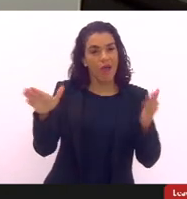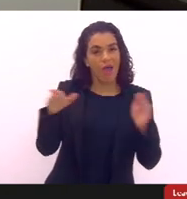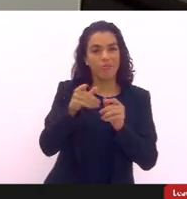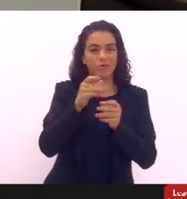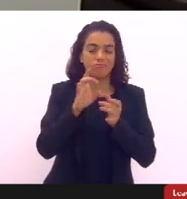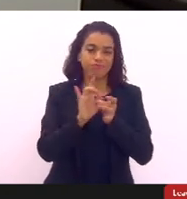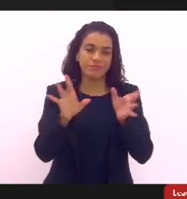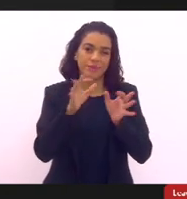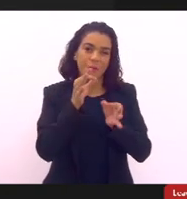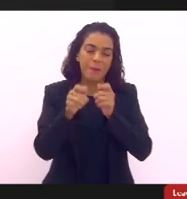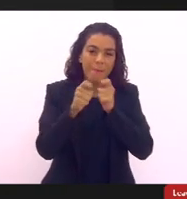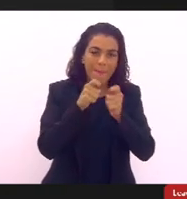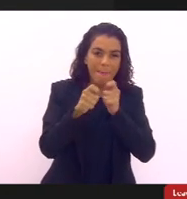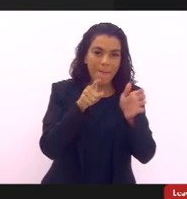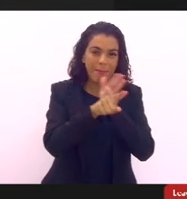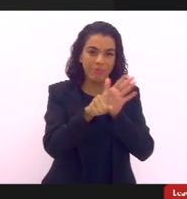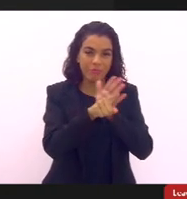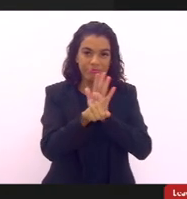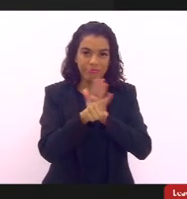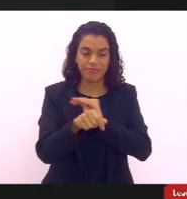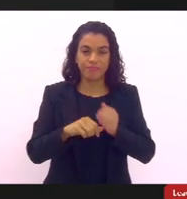tá?